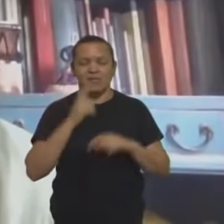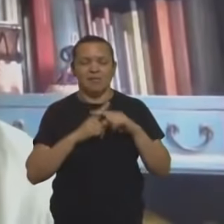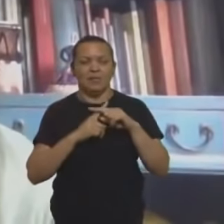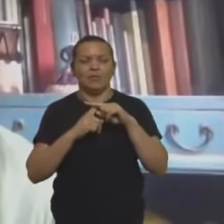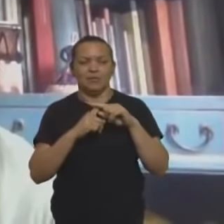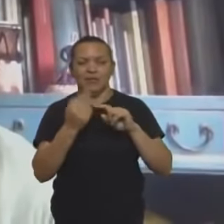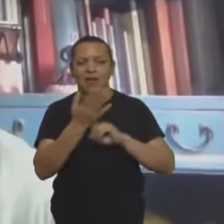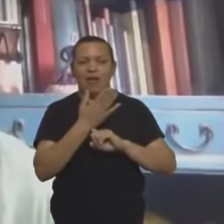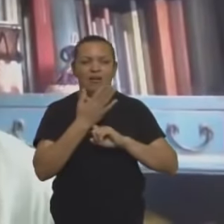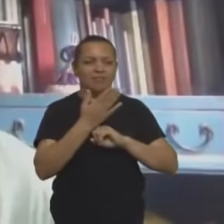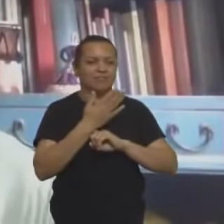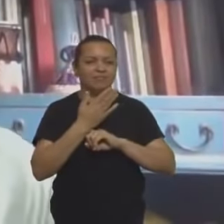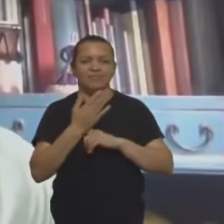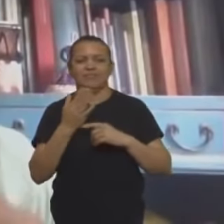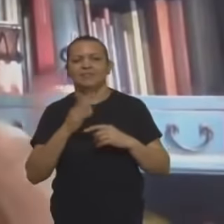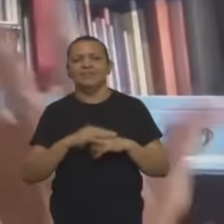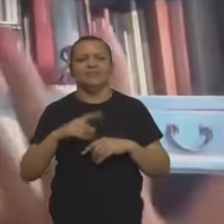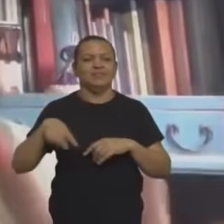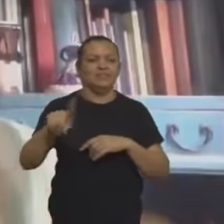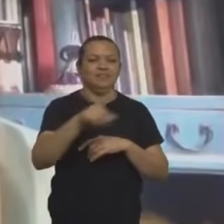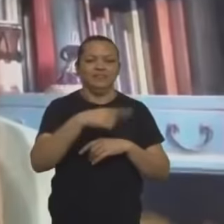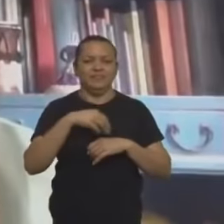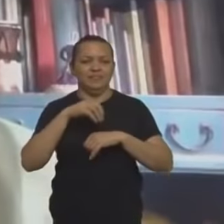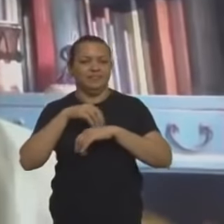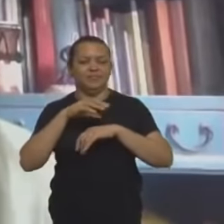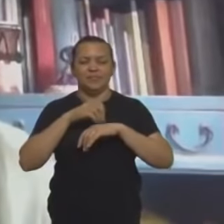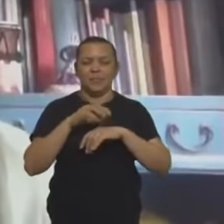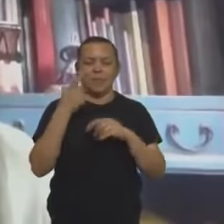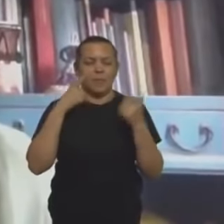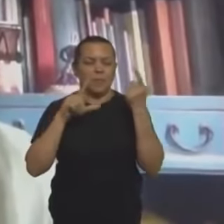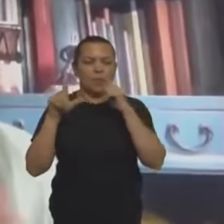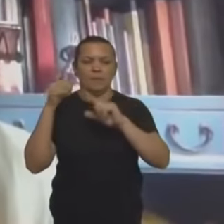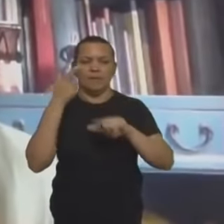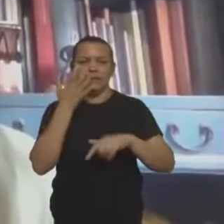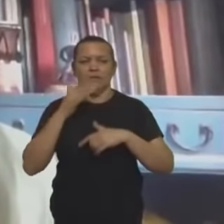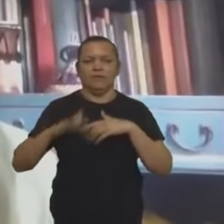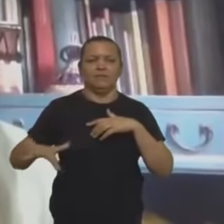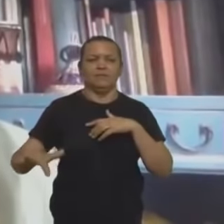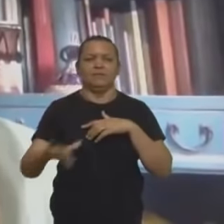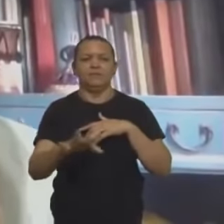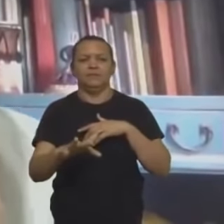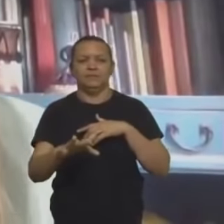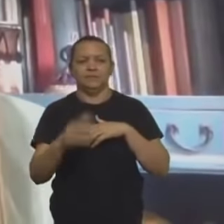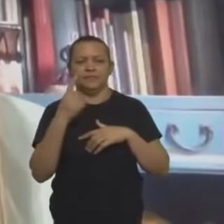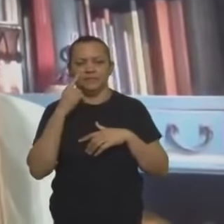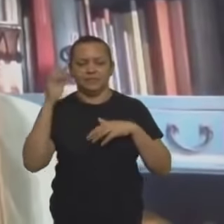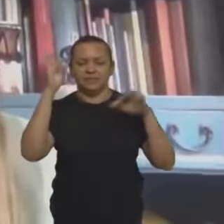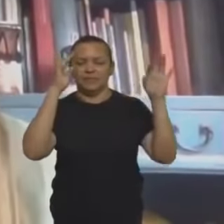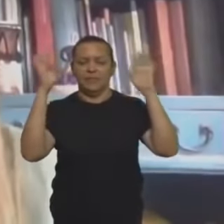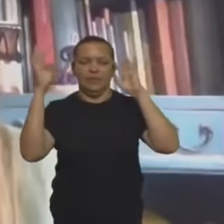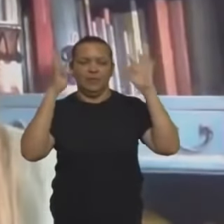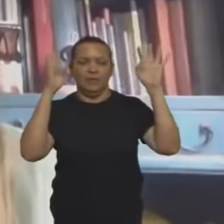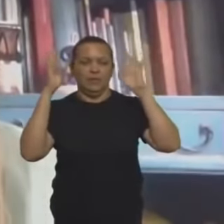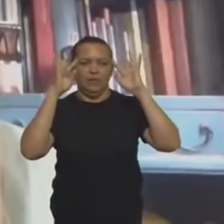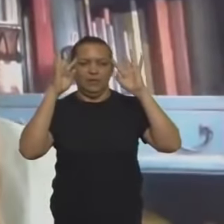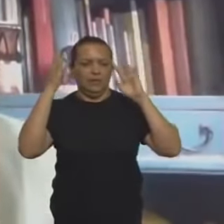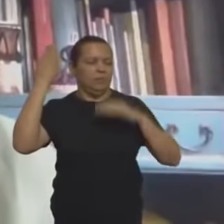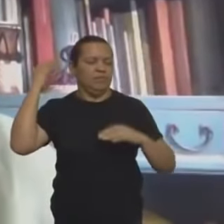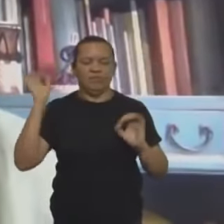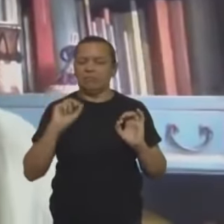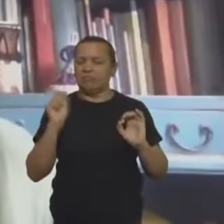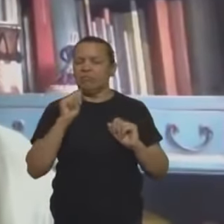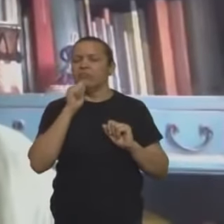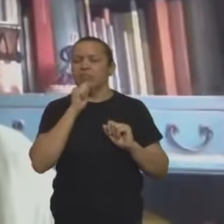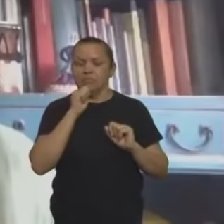positiva, que trouxe tantos bons frutos, crianças que contam sobre sonhos que não tinham e agora